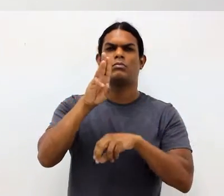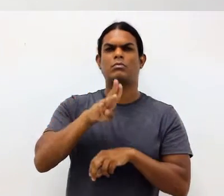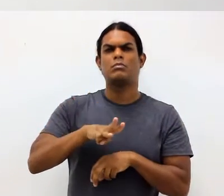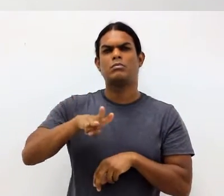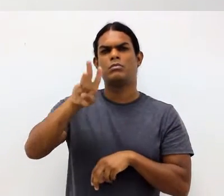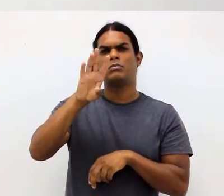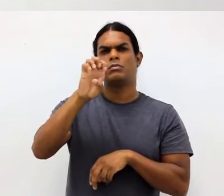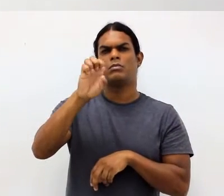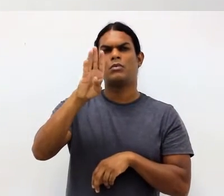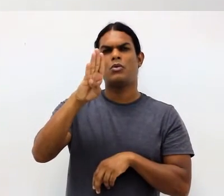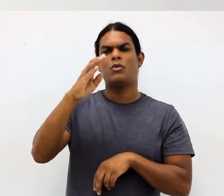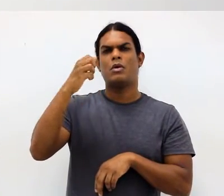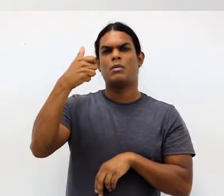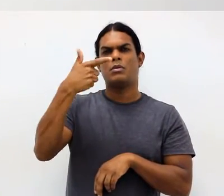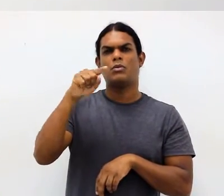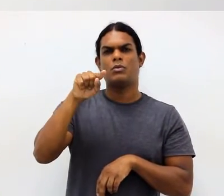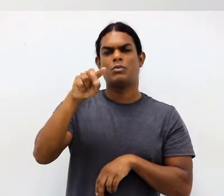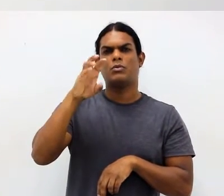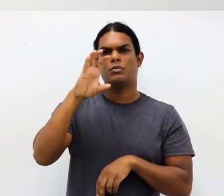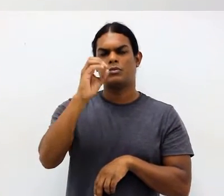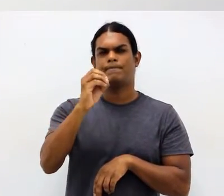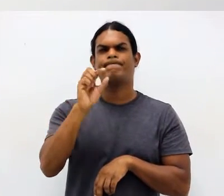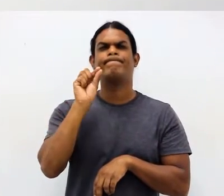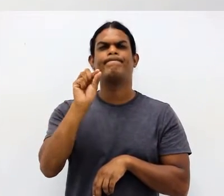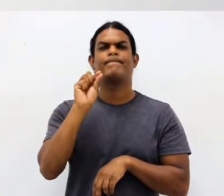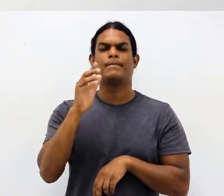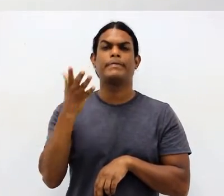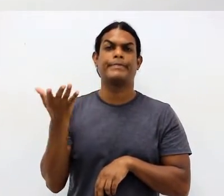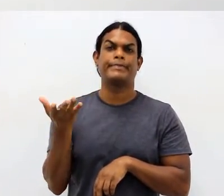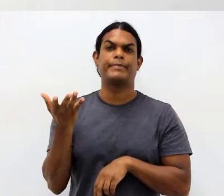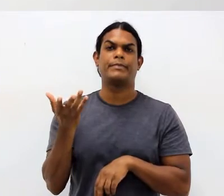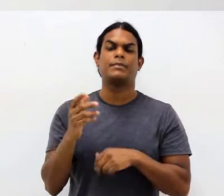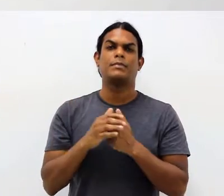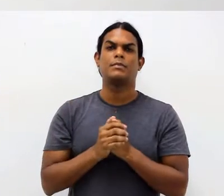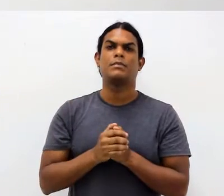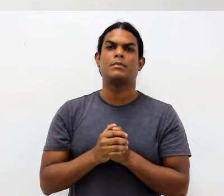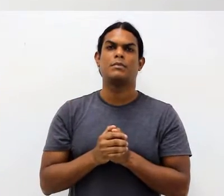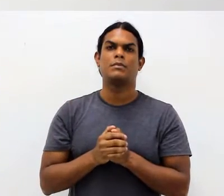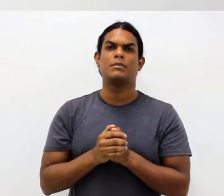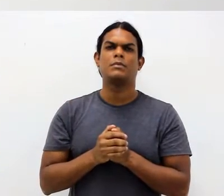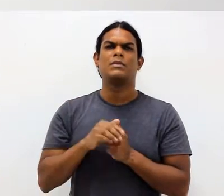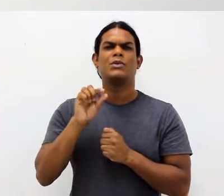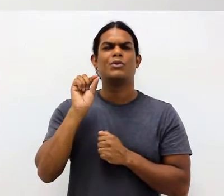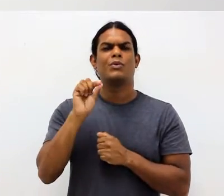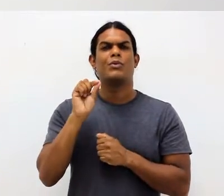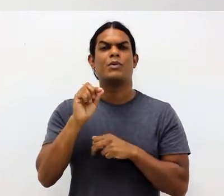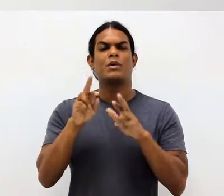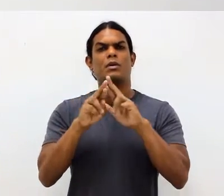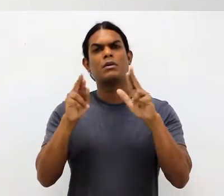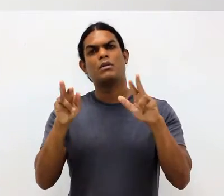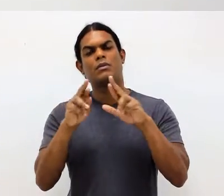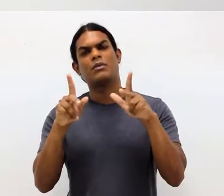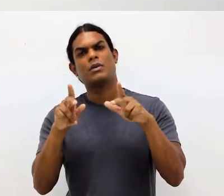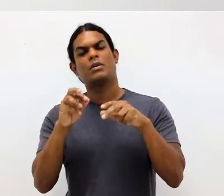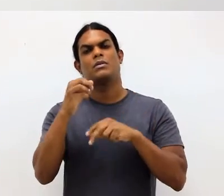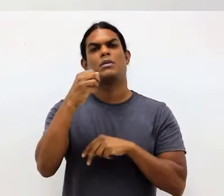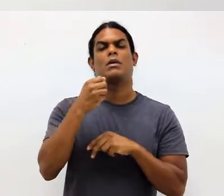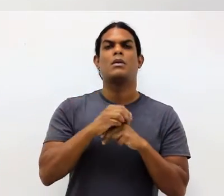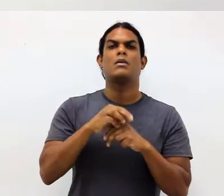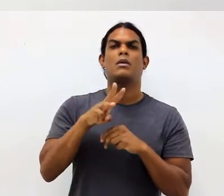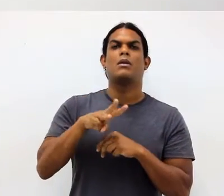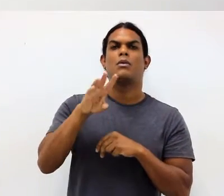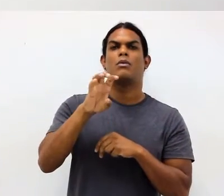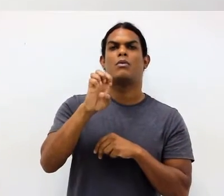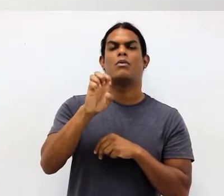talvez você tenha lido no caderno e tenha se perguntado, mas como essa Web 2.0 funciona na prática? O que ela tem de diferente da